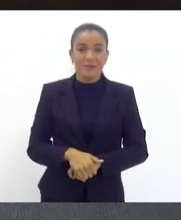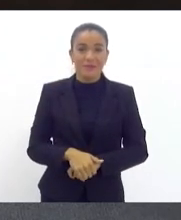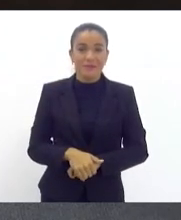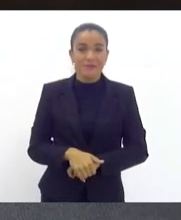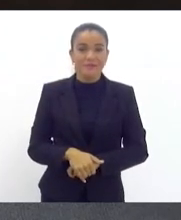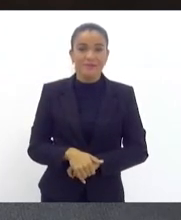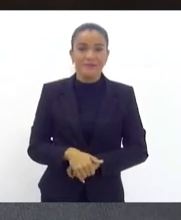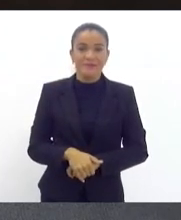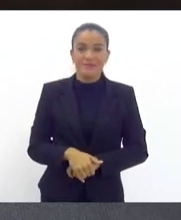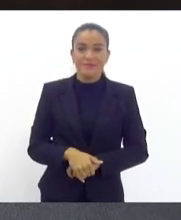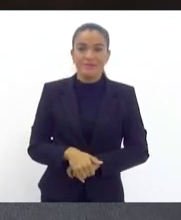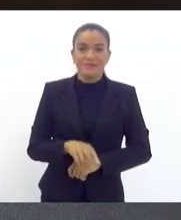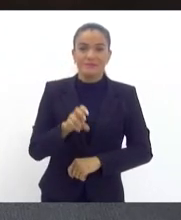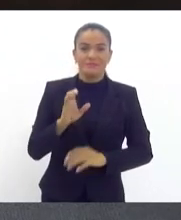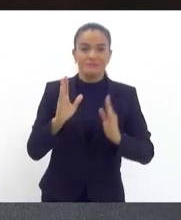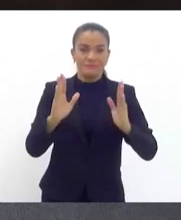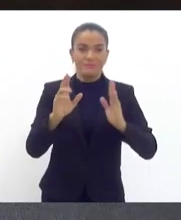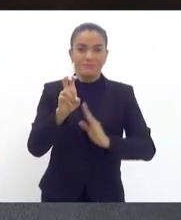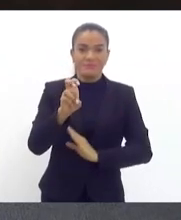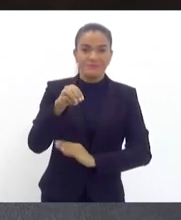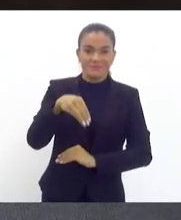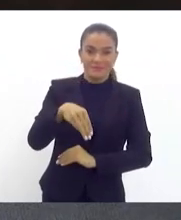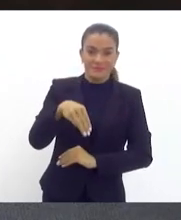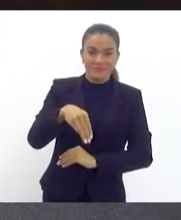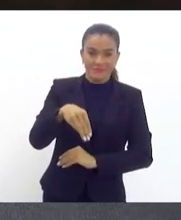senhor responde cinco minutos